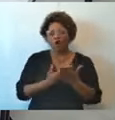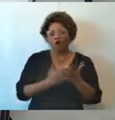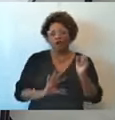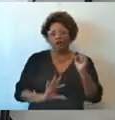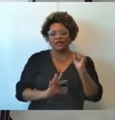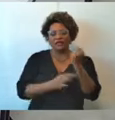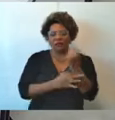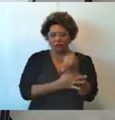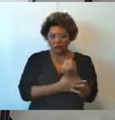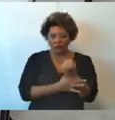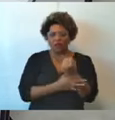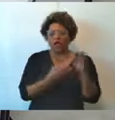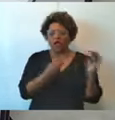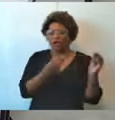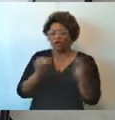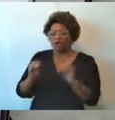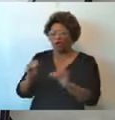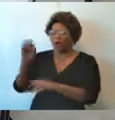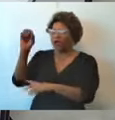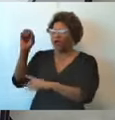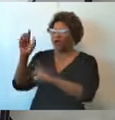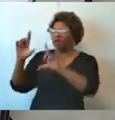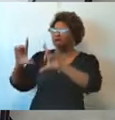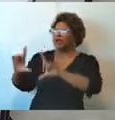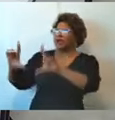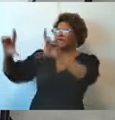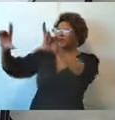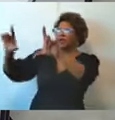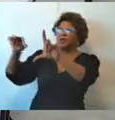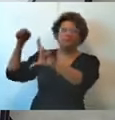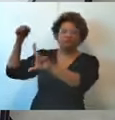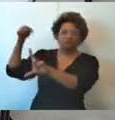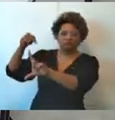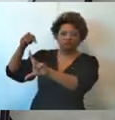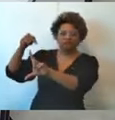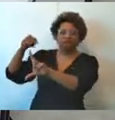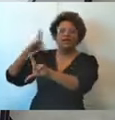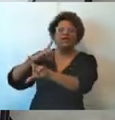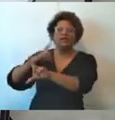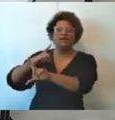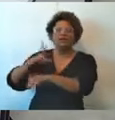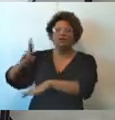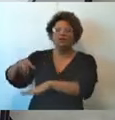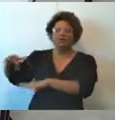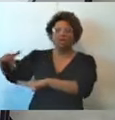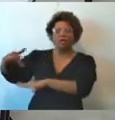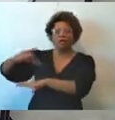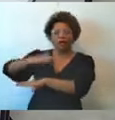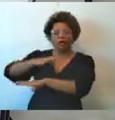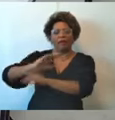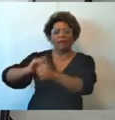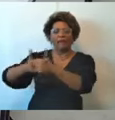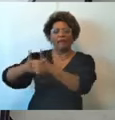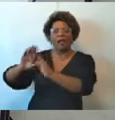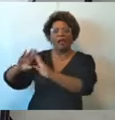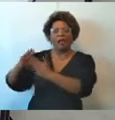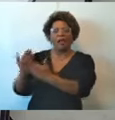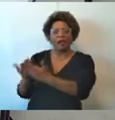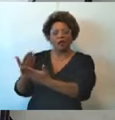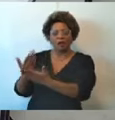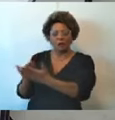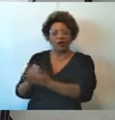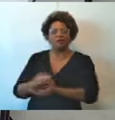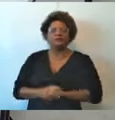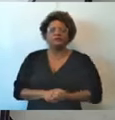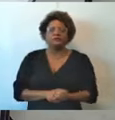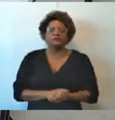pedestre na escola, coloca, né, aquela cópia da plaquinha de trânsito assim, para chamar a atenção que é uma escola e tudo. A